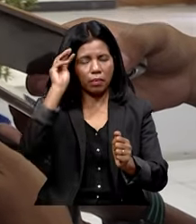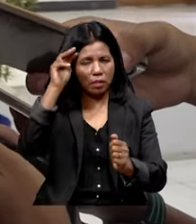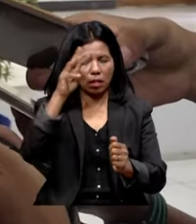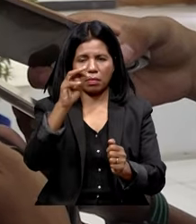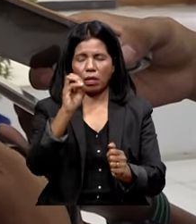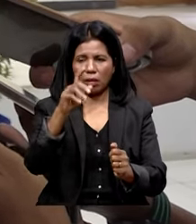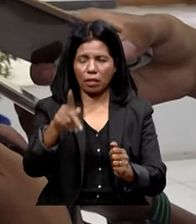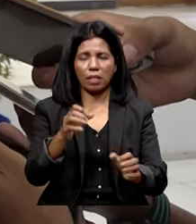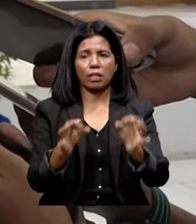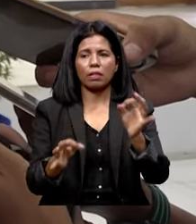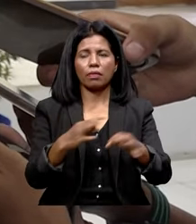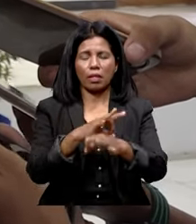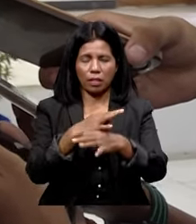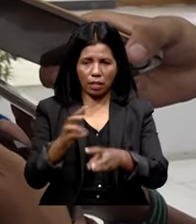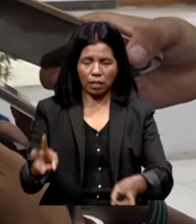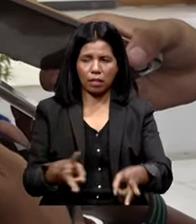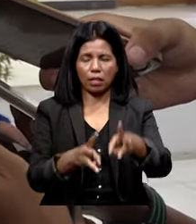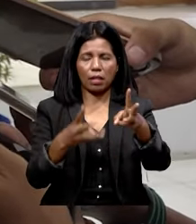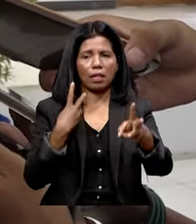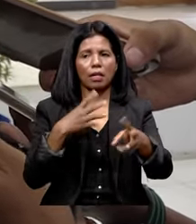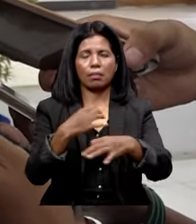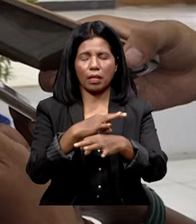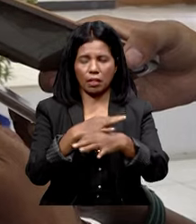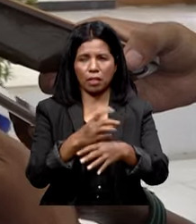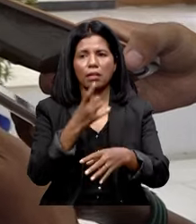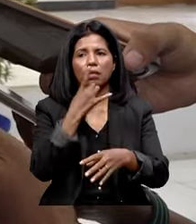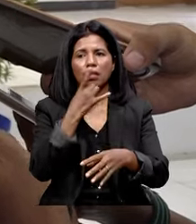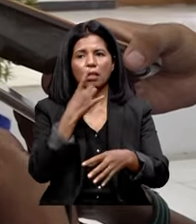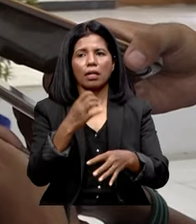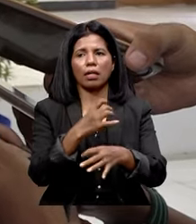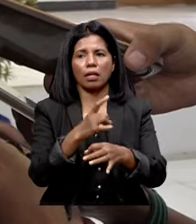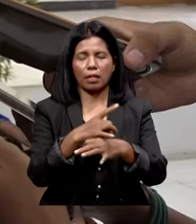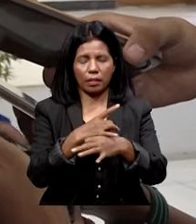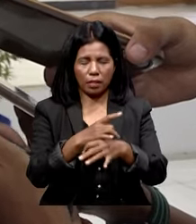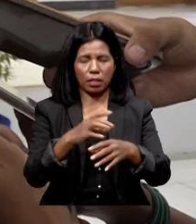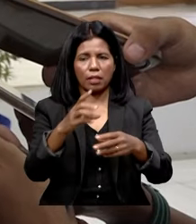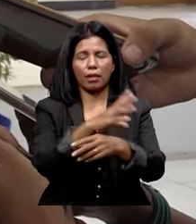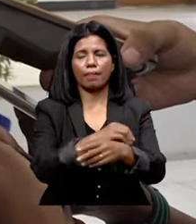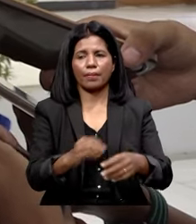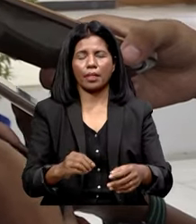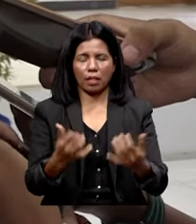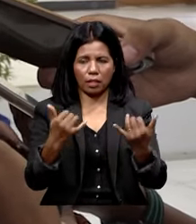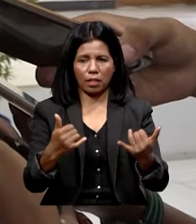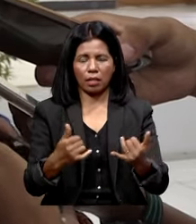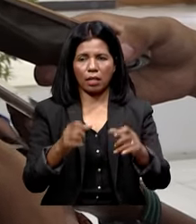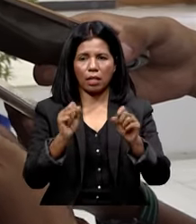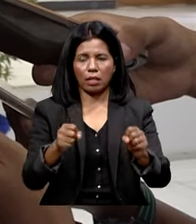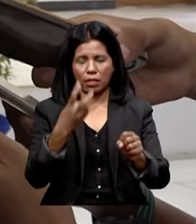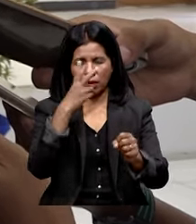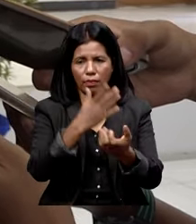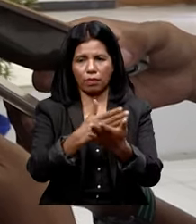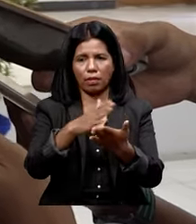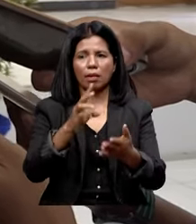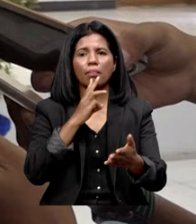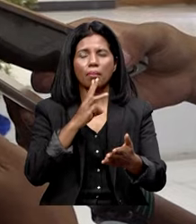Públicas, quando hadia estrada, ami hadia B, eletricidade mos hadia nini a linha Sira. Então, e daí atu bele melhorar dia para